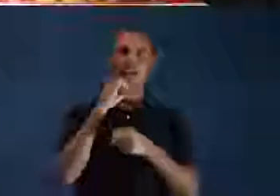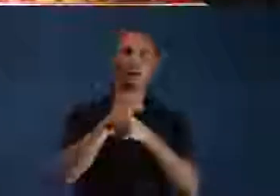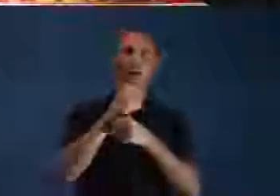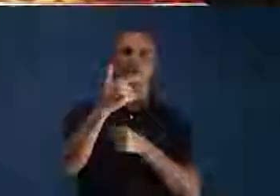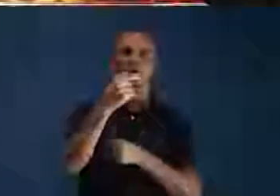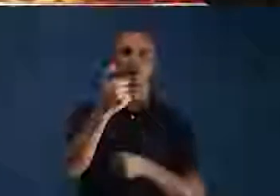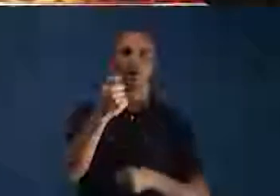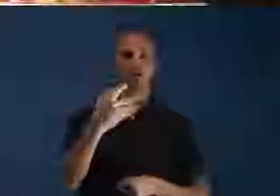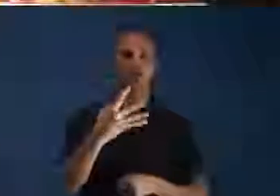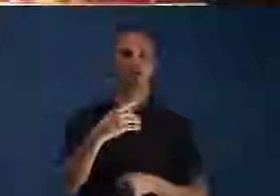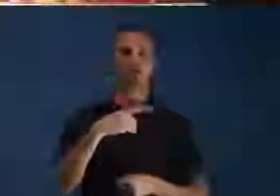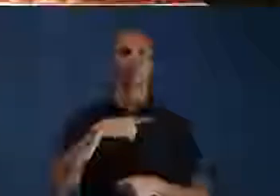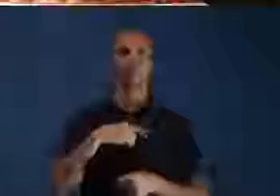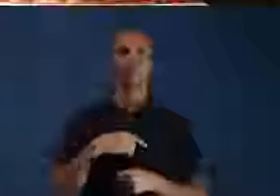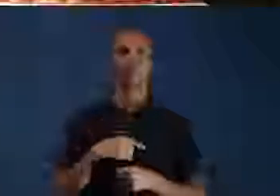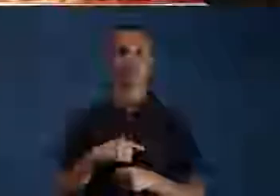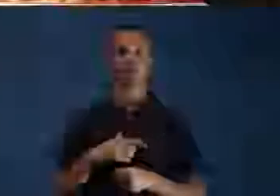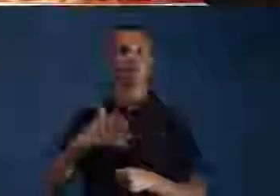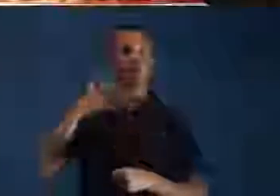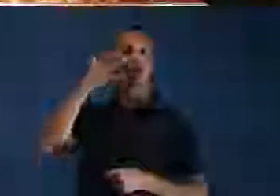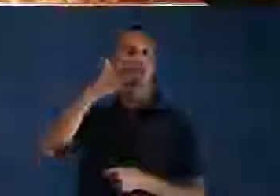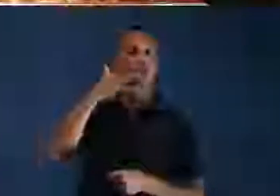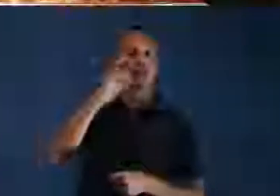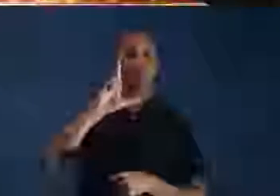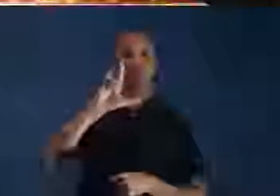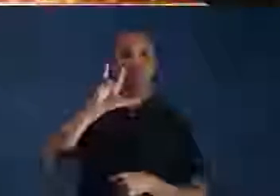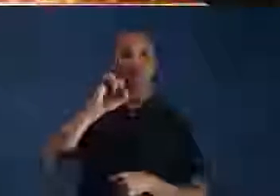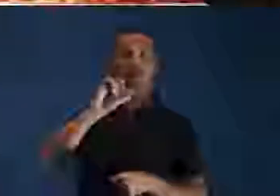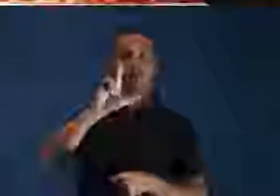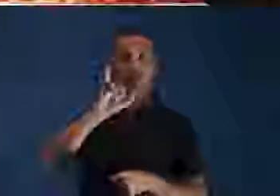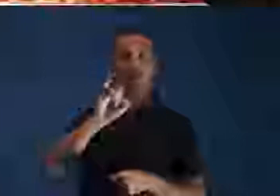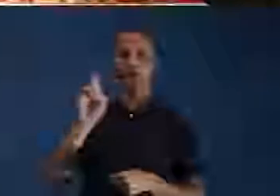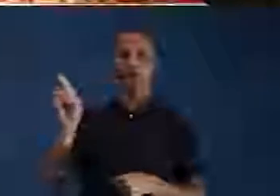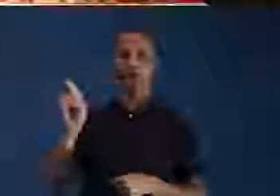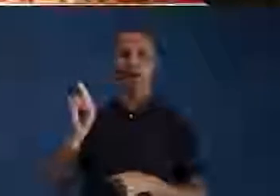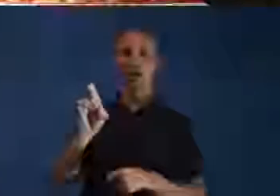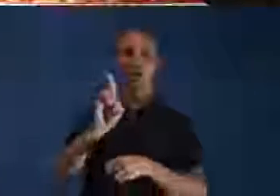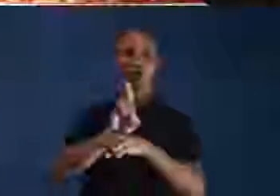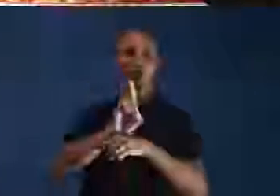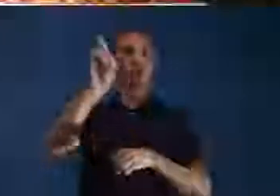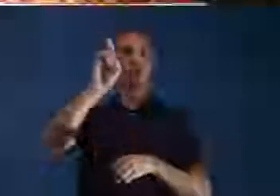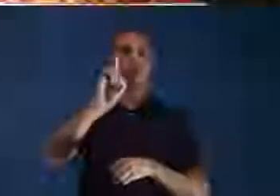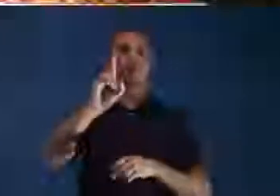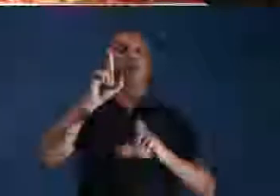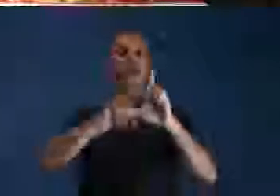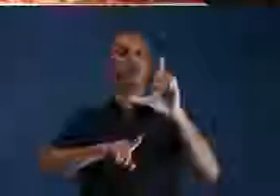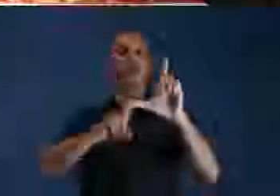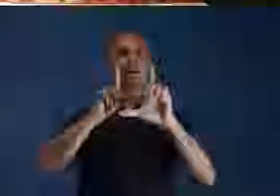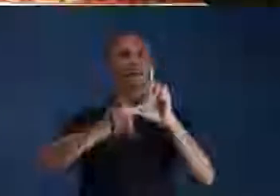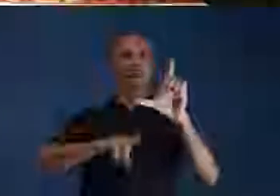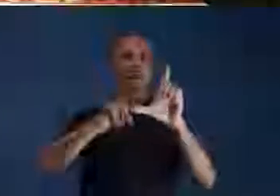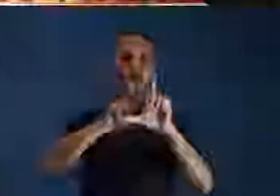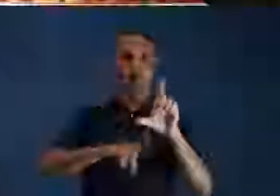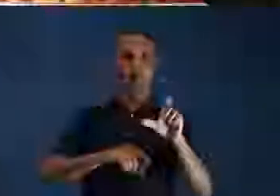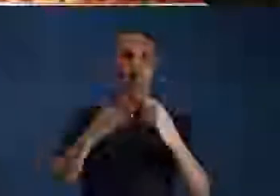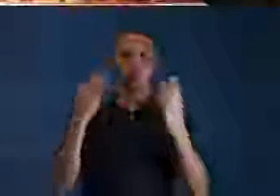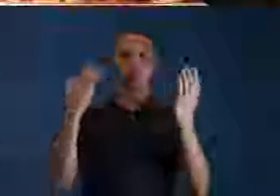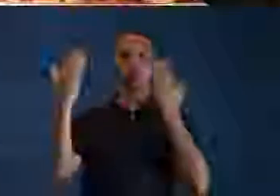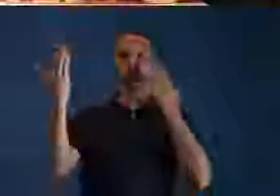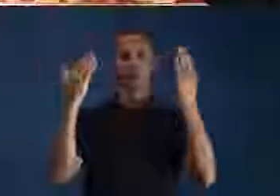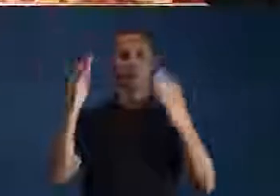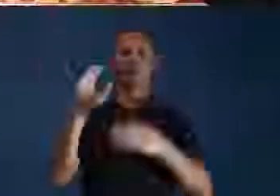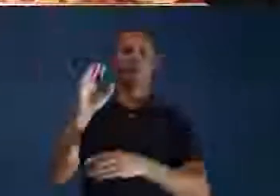Lang. A nossa conferencista é doutora em Letras, Literatura Comparada pela UFMG, atua como